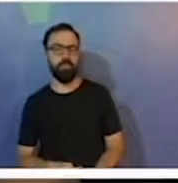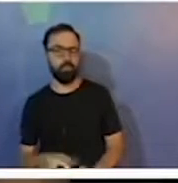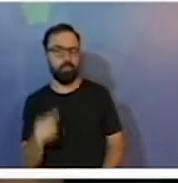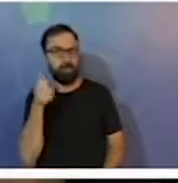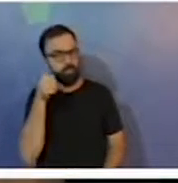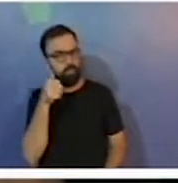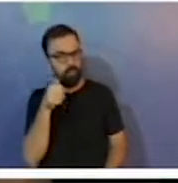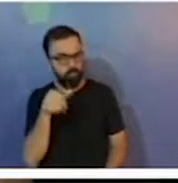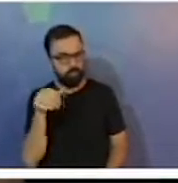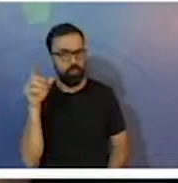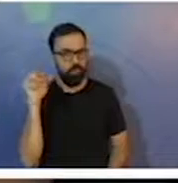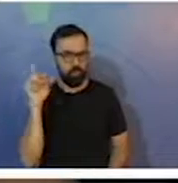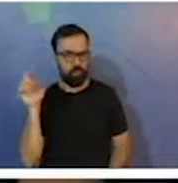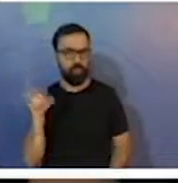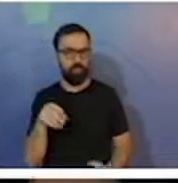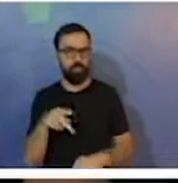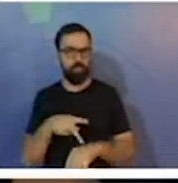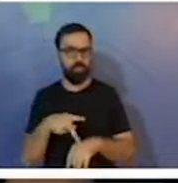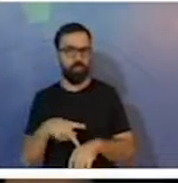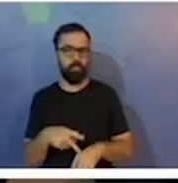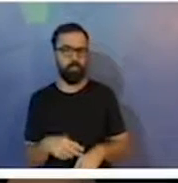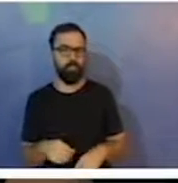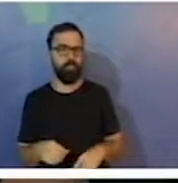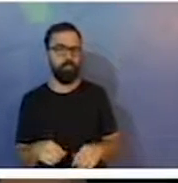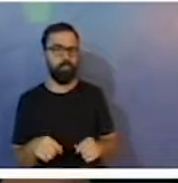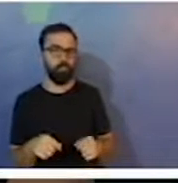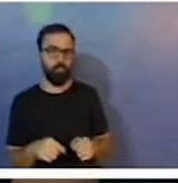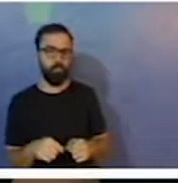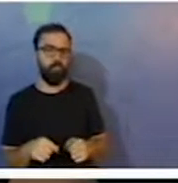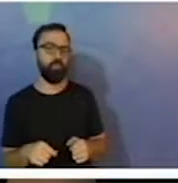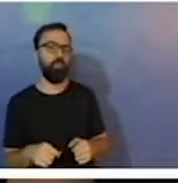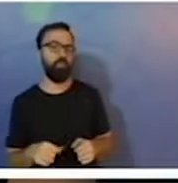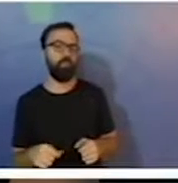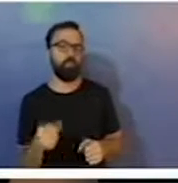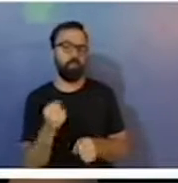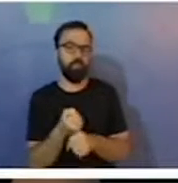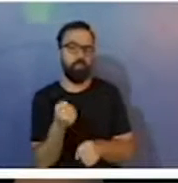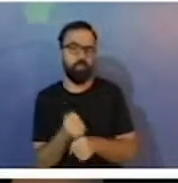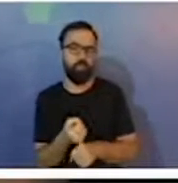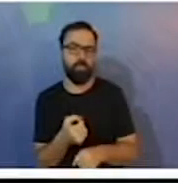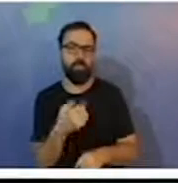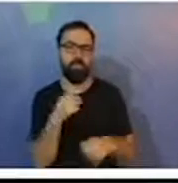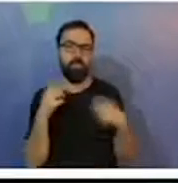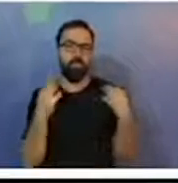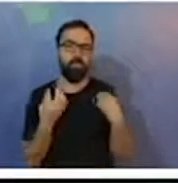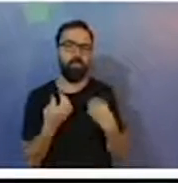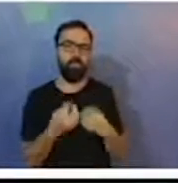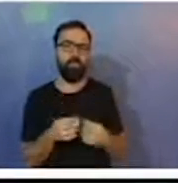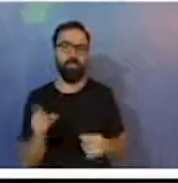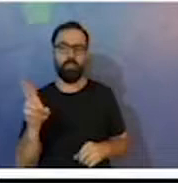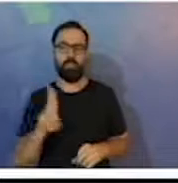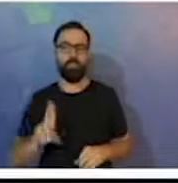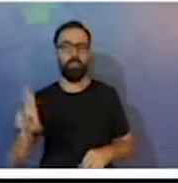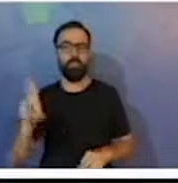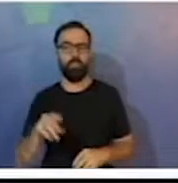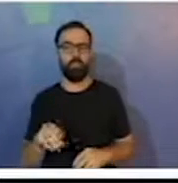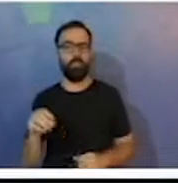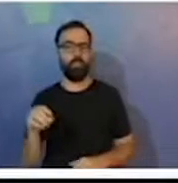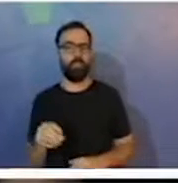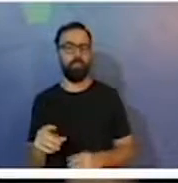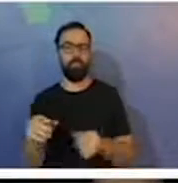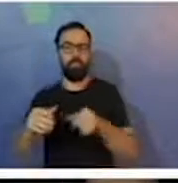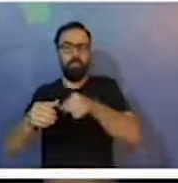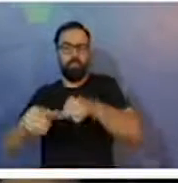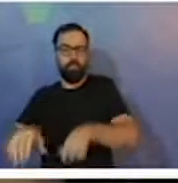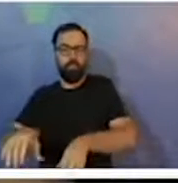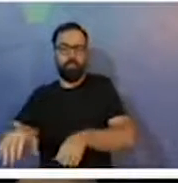mulheres bootmania fabricam as contas de sua joia com casca de ovo de avestruz não é um ovo comum que a gente usa